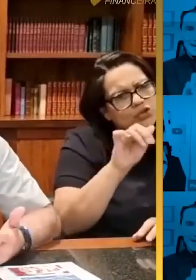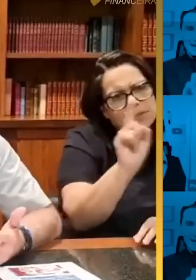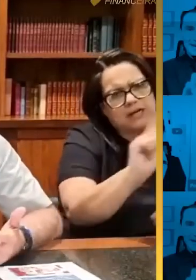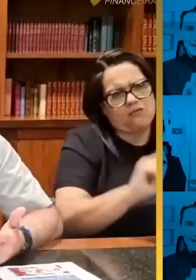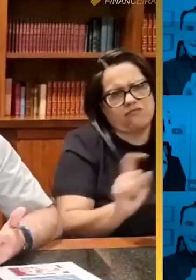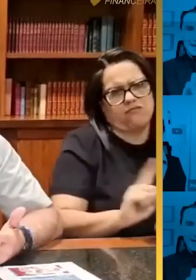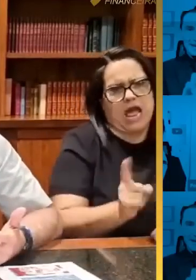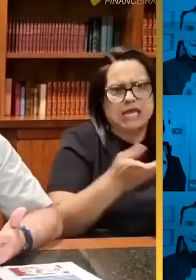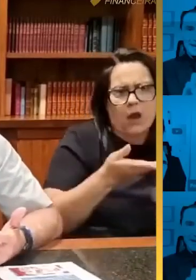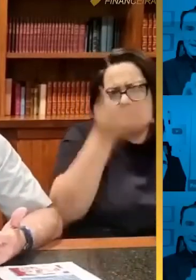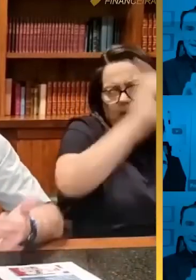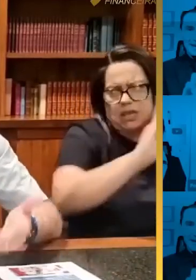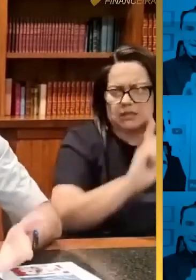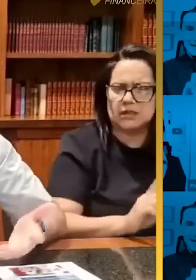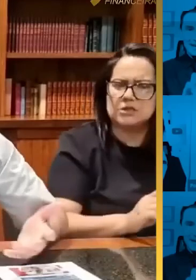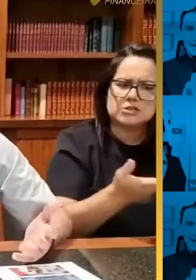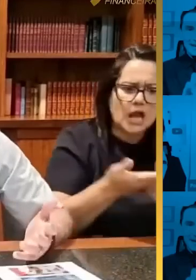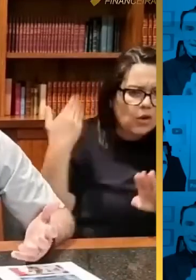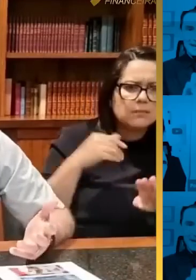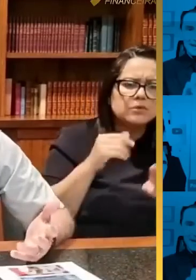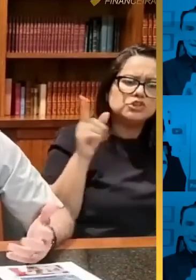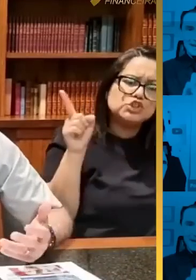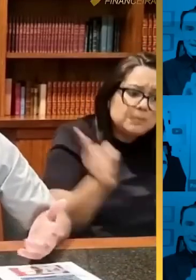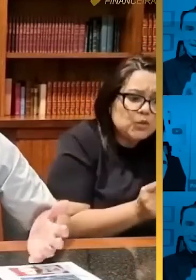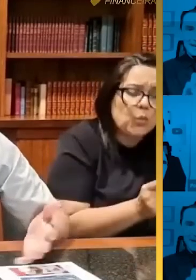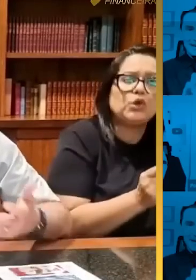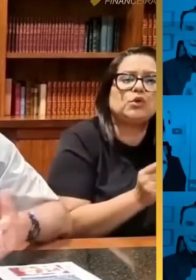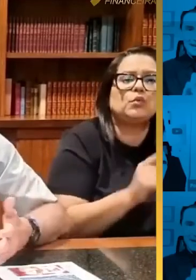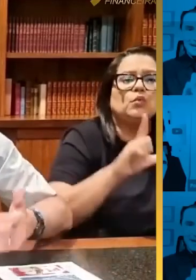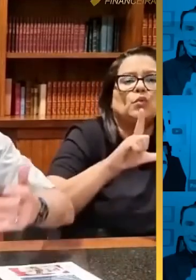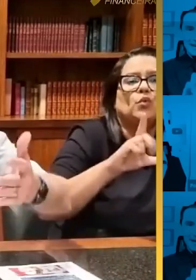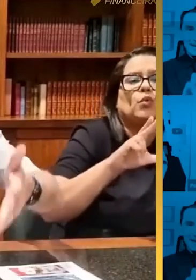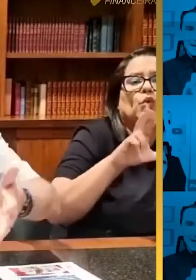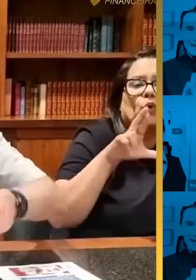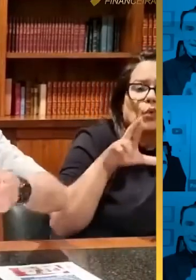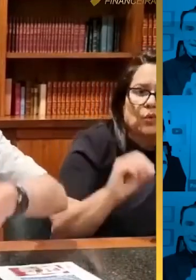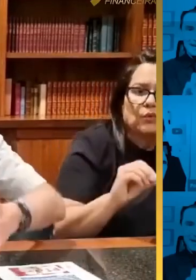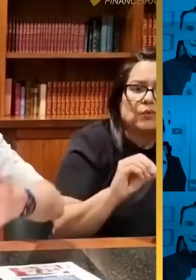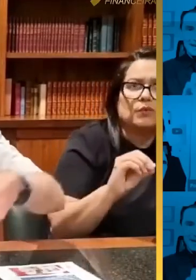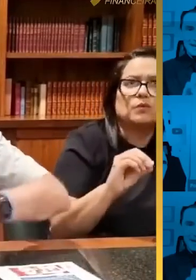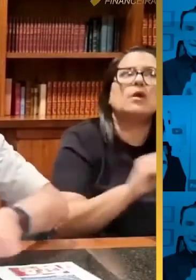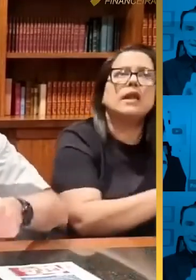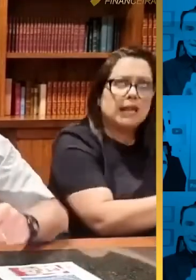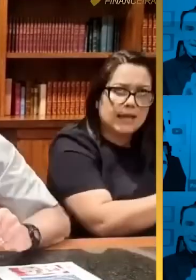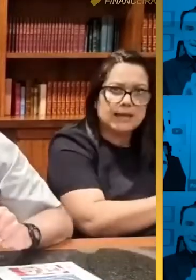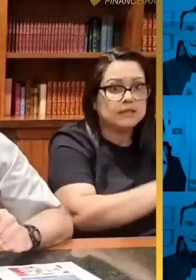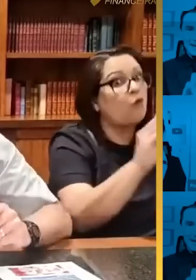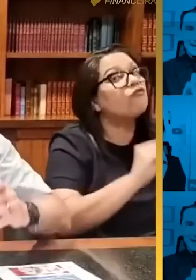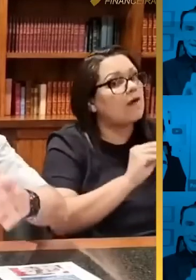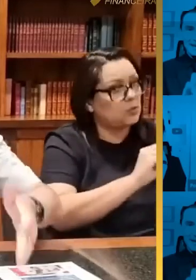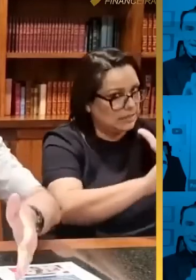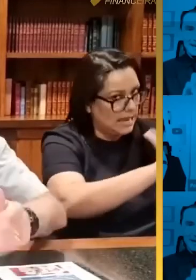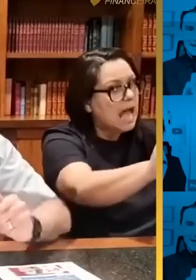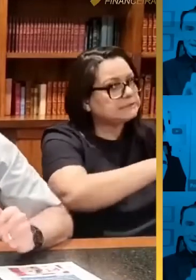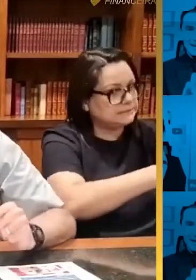acabamos de diminuir a margem de lucro, né, por lei, legal. Por lei não, porque está faltando a gente sancionar aqui.